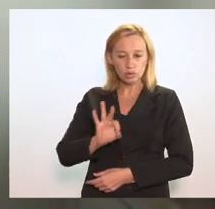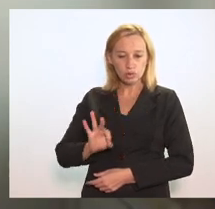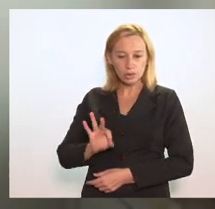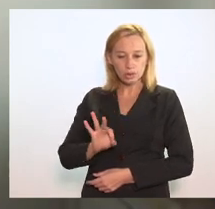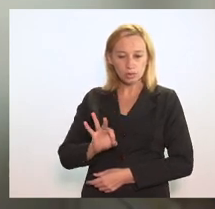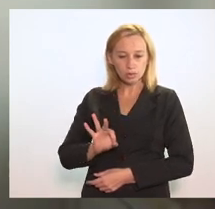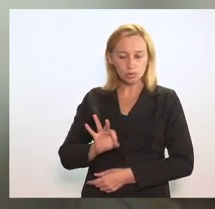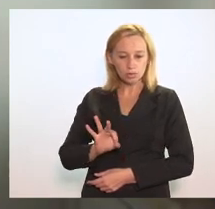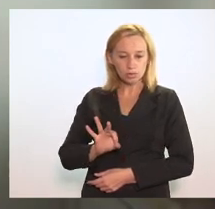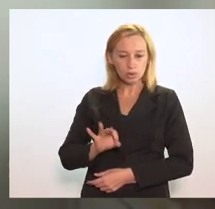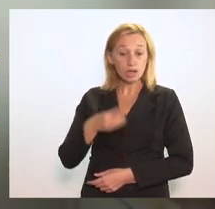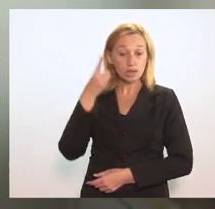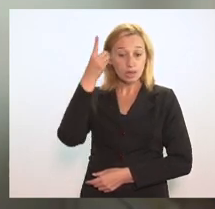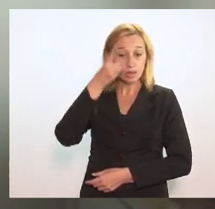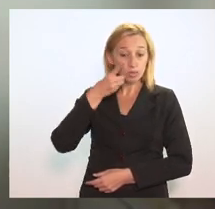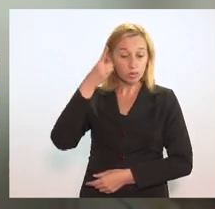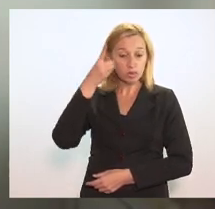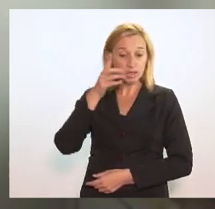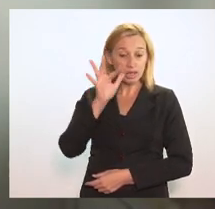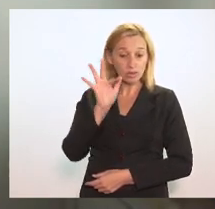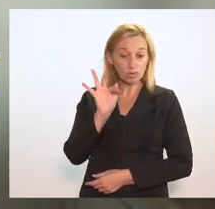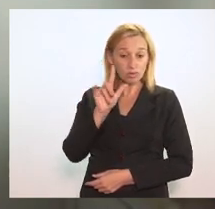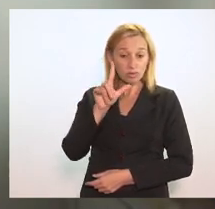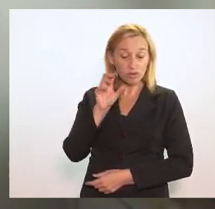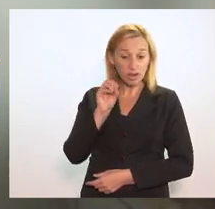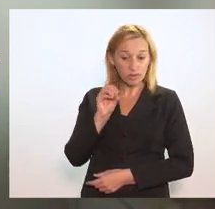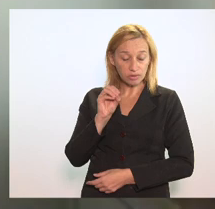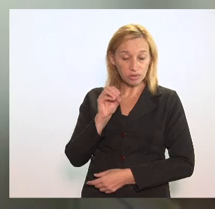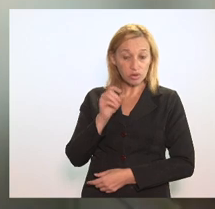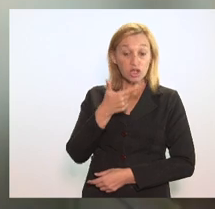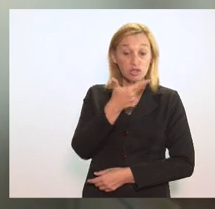28%, deputado Flávio Serafini,